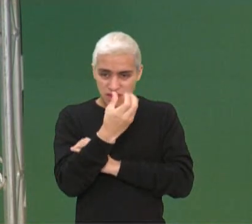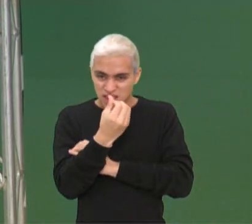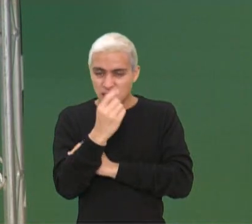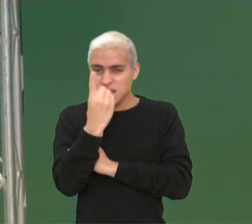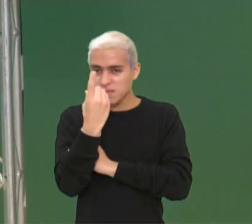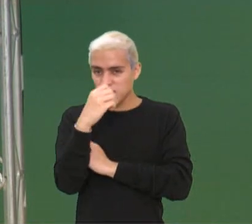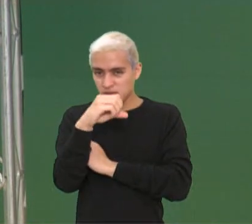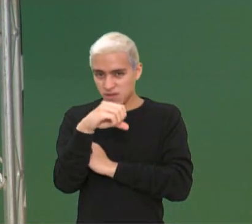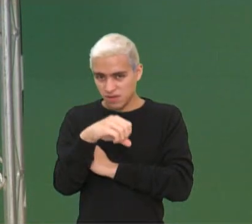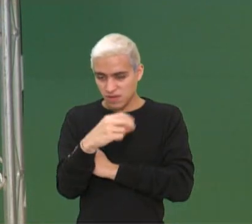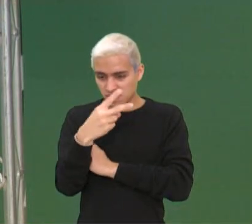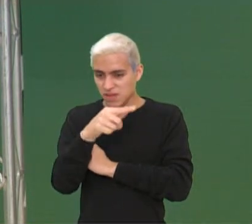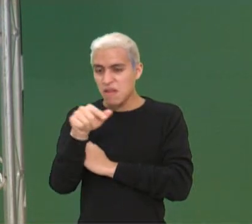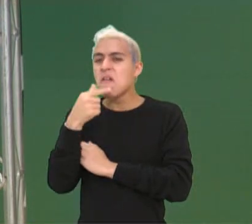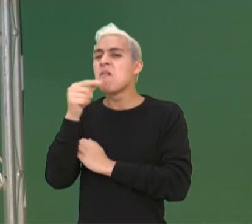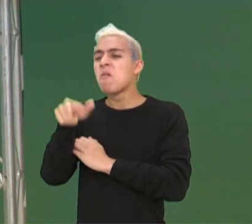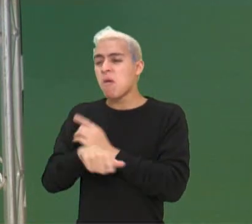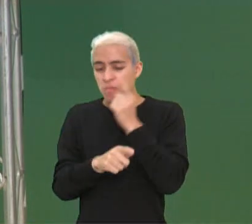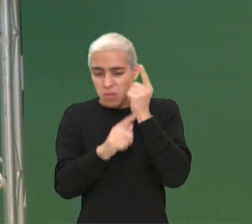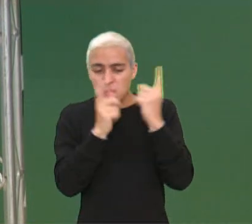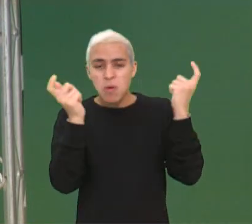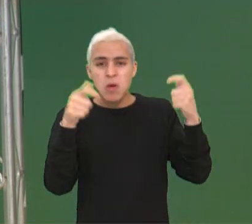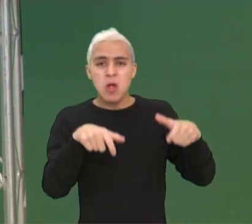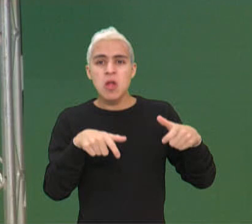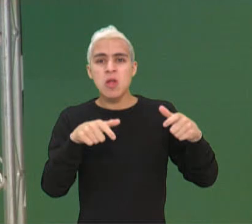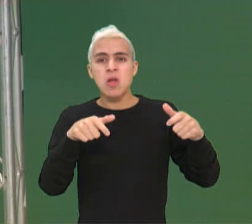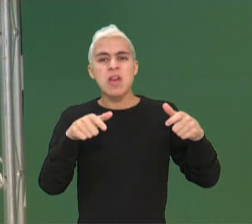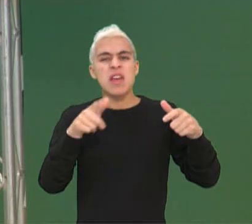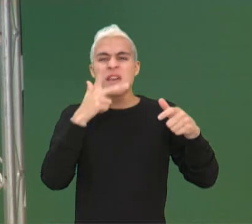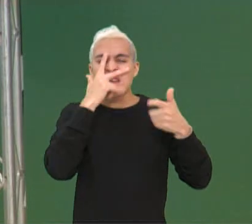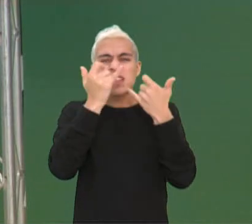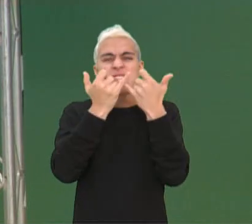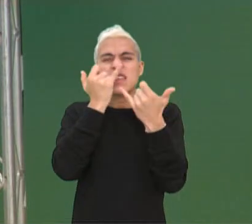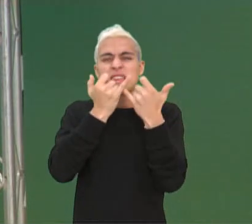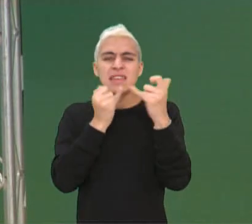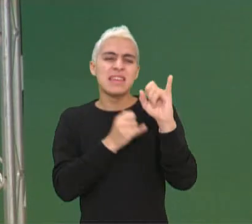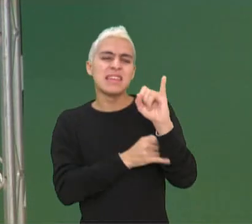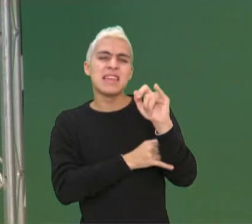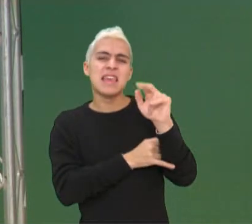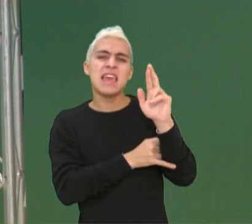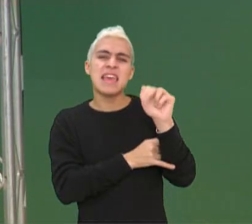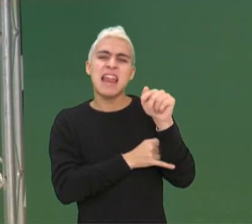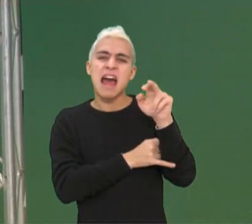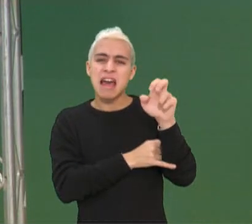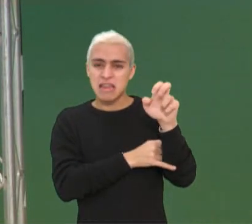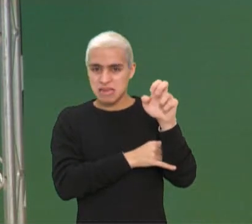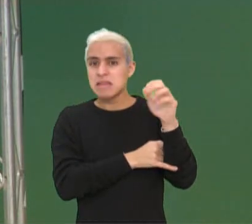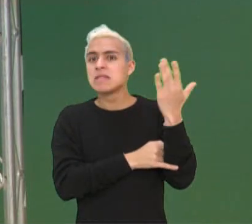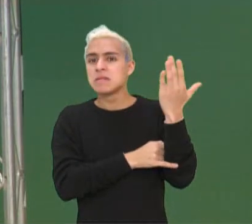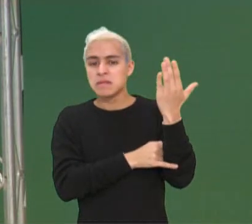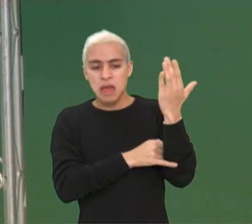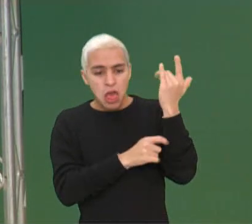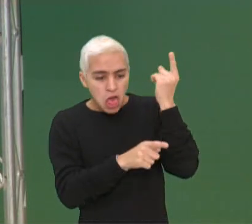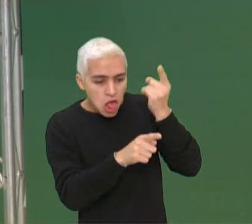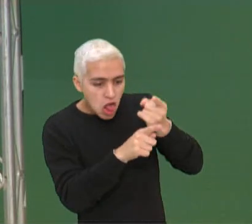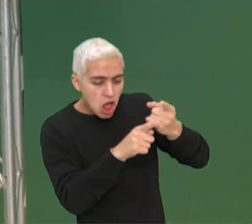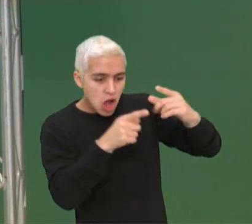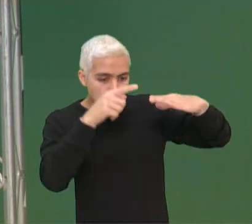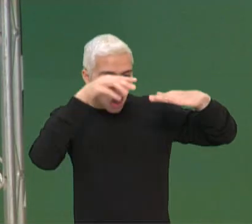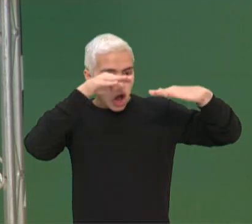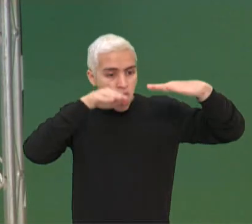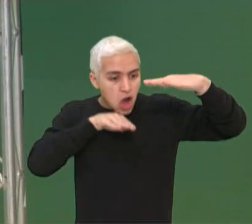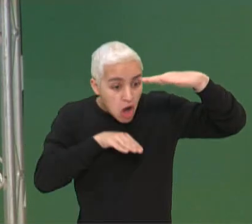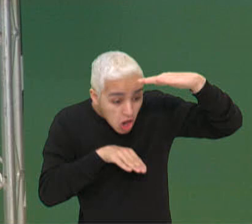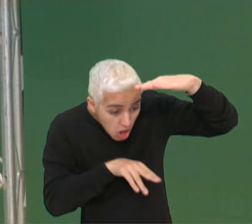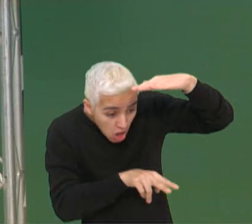Sir Leonard Woolley, nas catacumbas do que hoje seria o Iraque. Então, nossa, antigo, né? Sendo que sua origem é